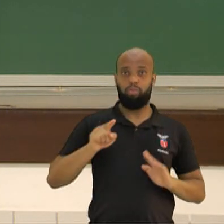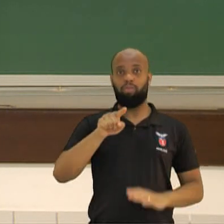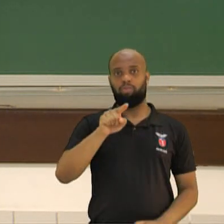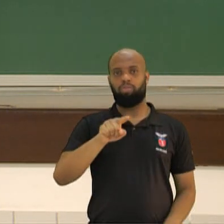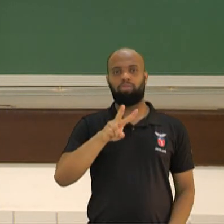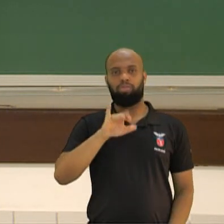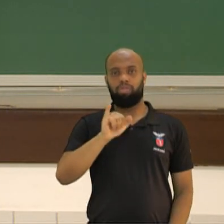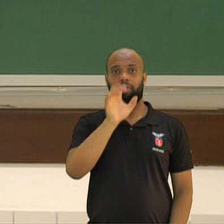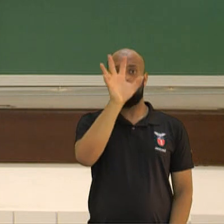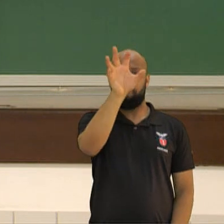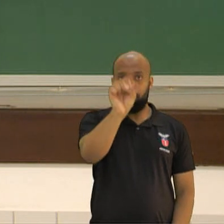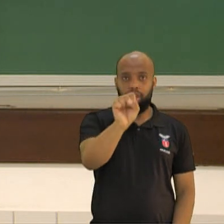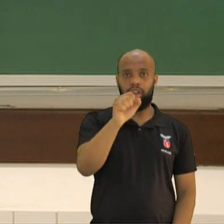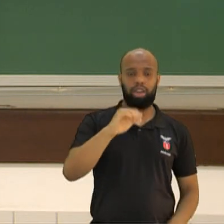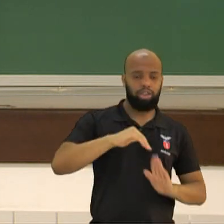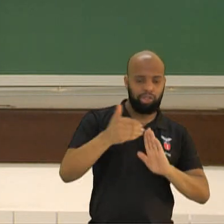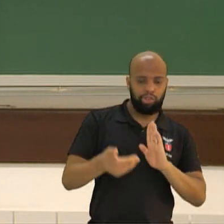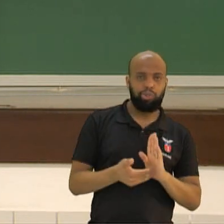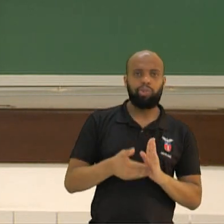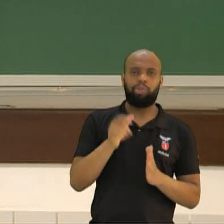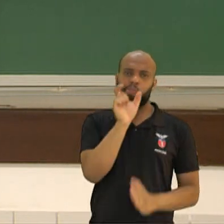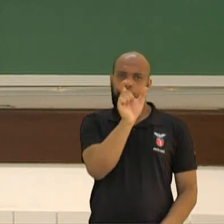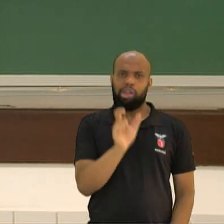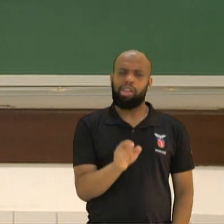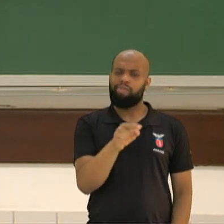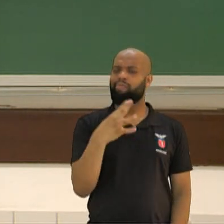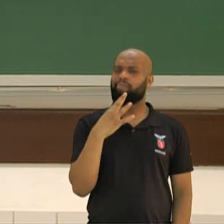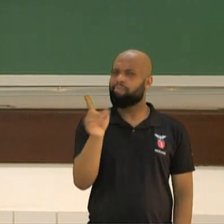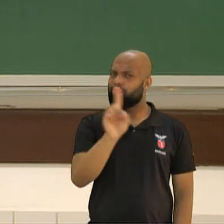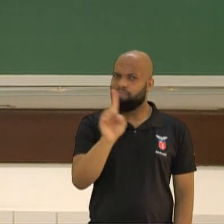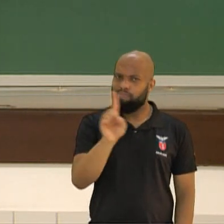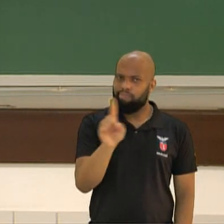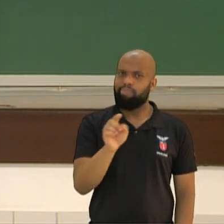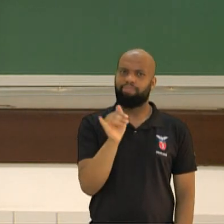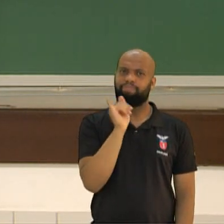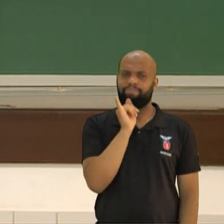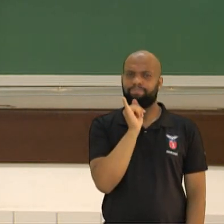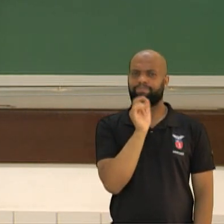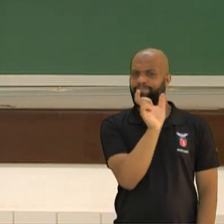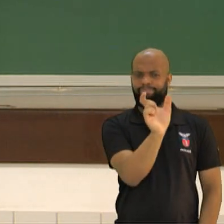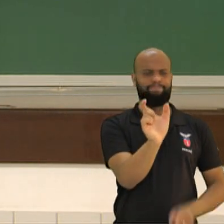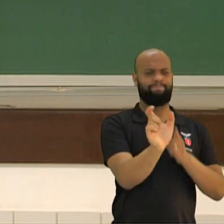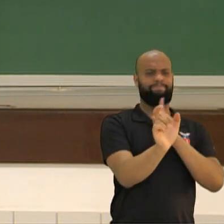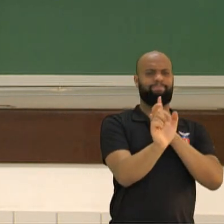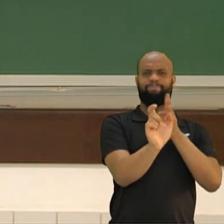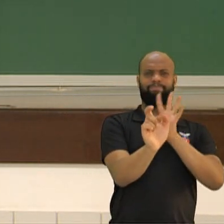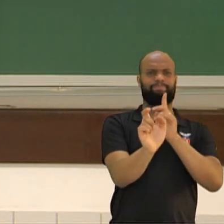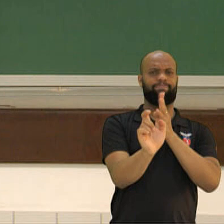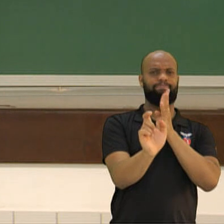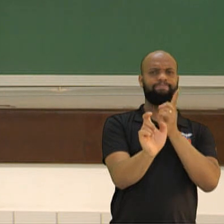pegar todas as palavras que vocês que não fazem parte do nosso vocabulário assim,